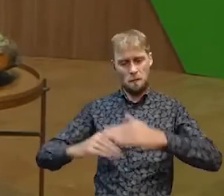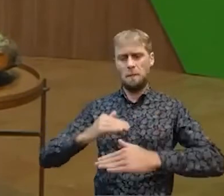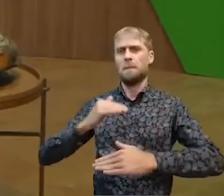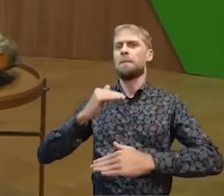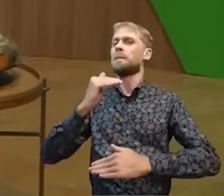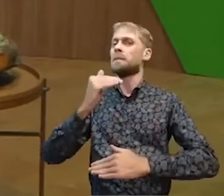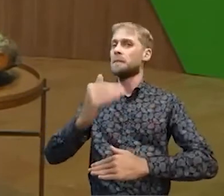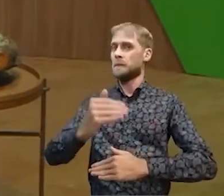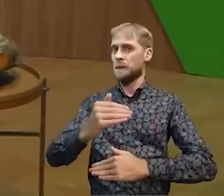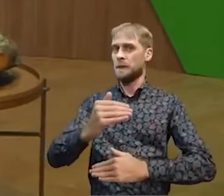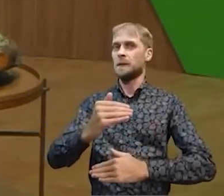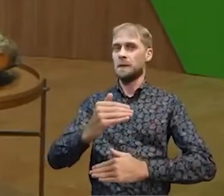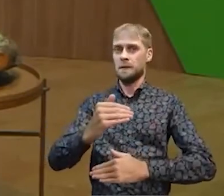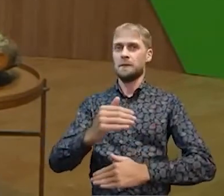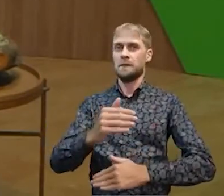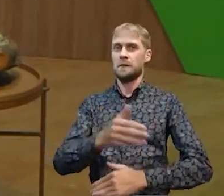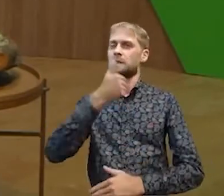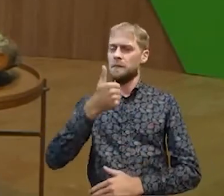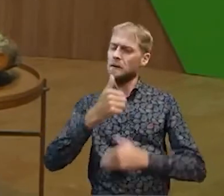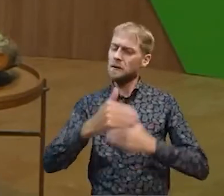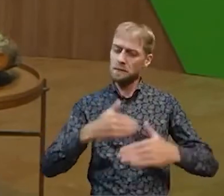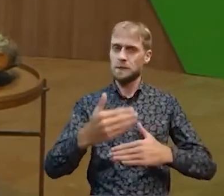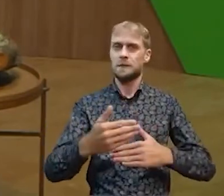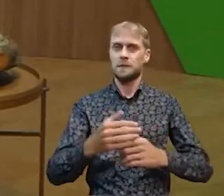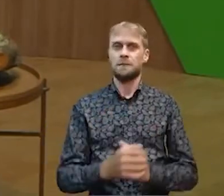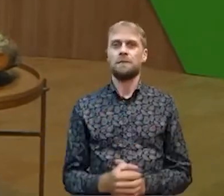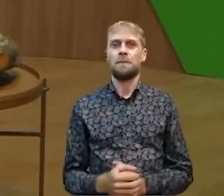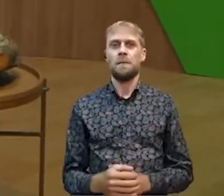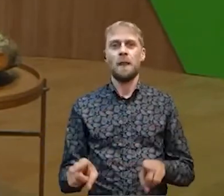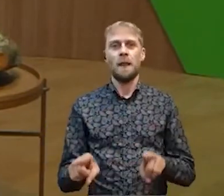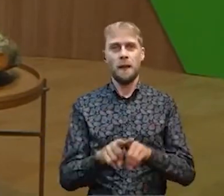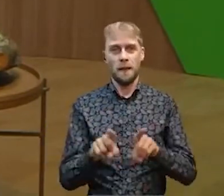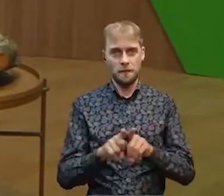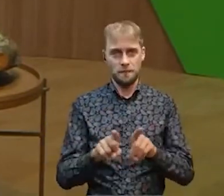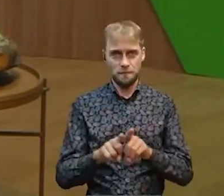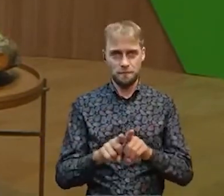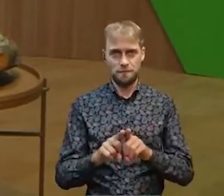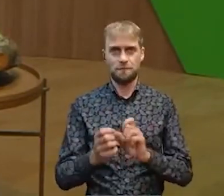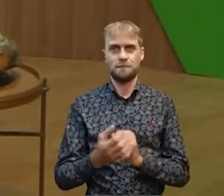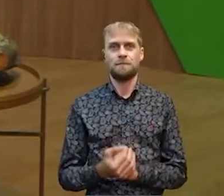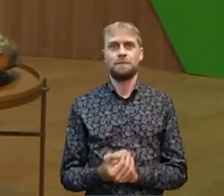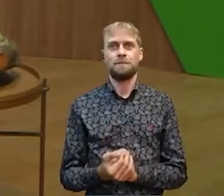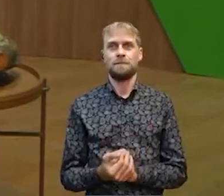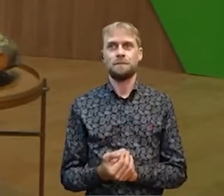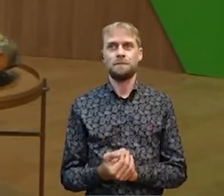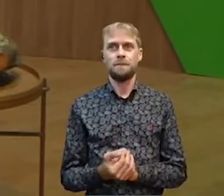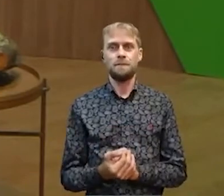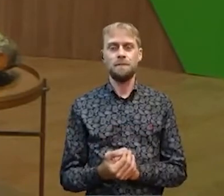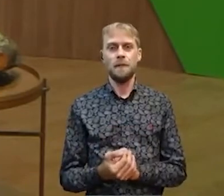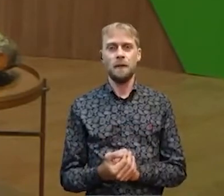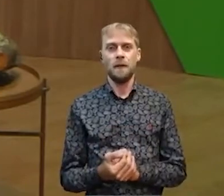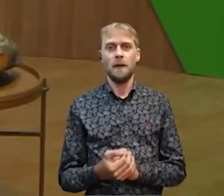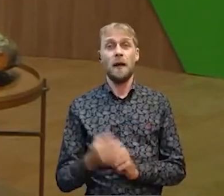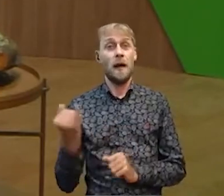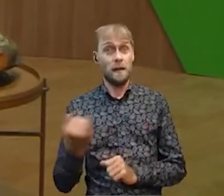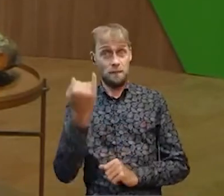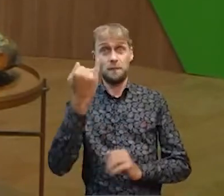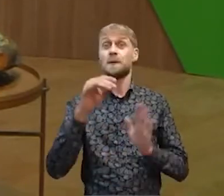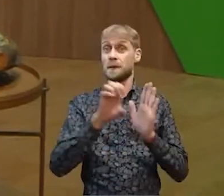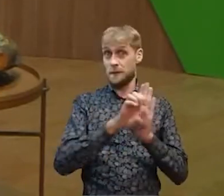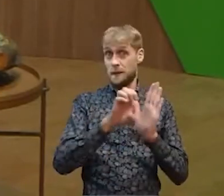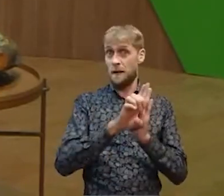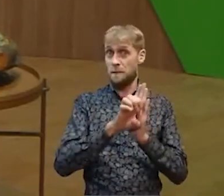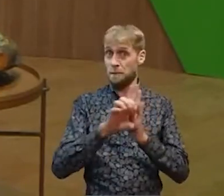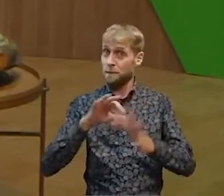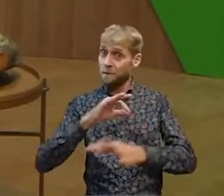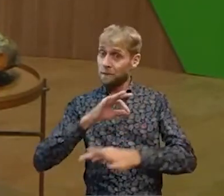com destreza dentro desse processo. Queria também deixar aqui registrado a importância da Embrapa em todo o processo